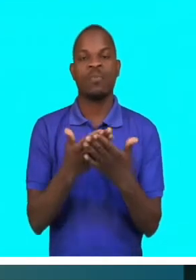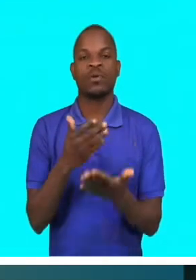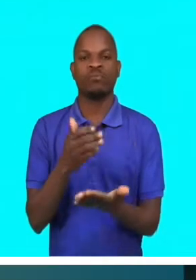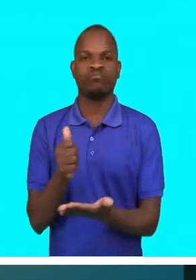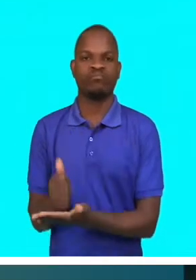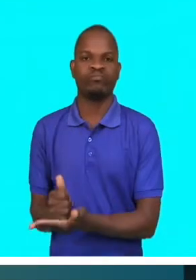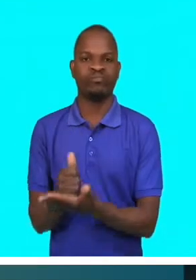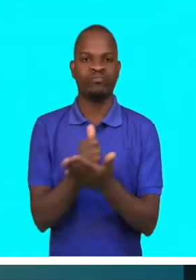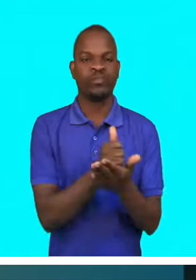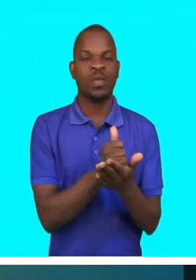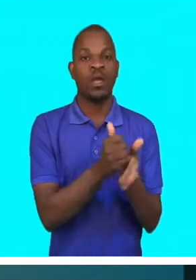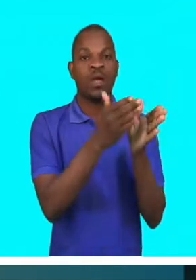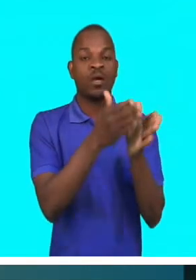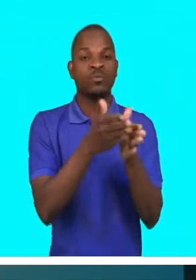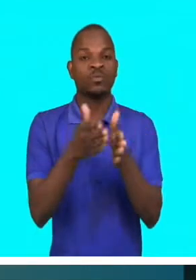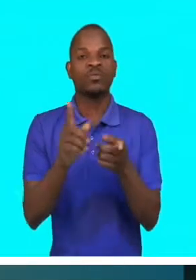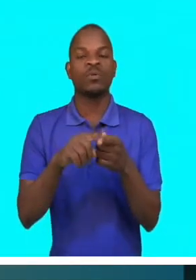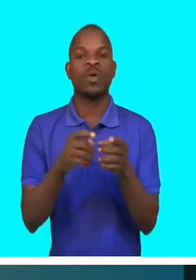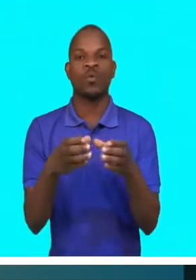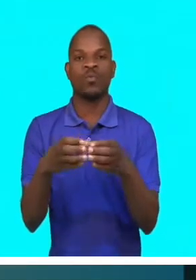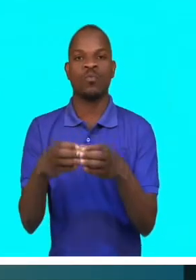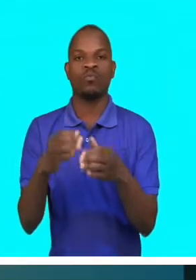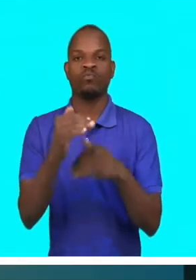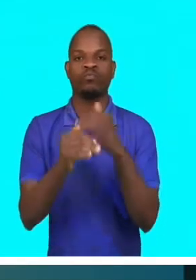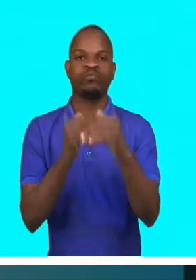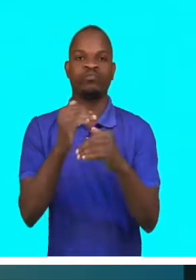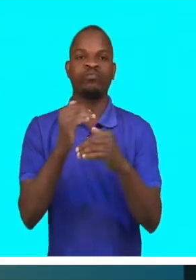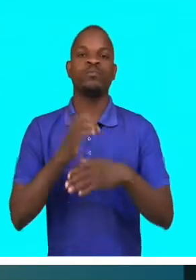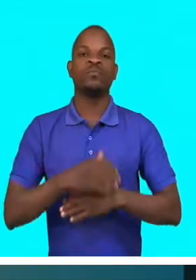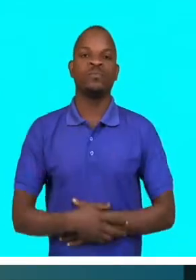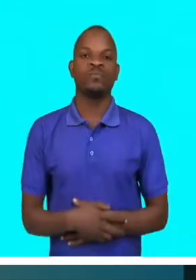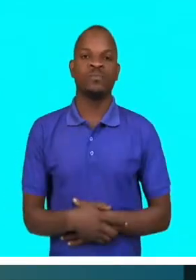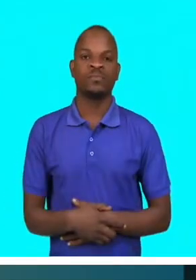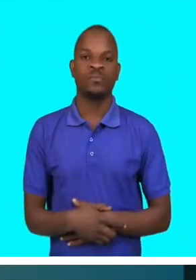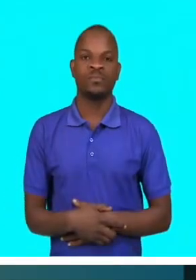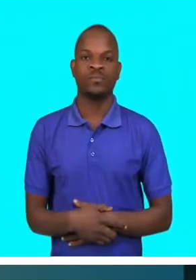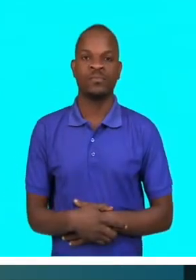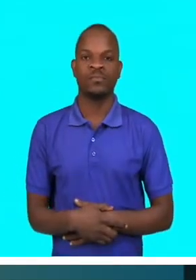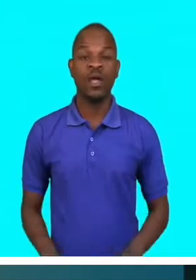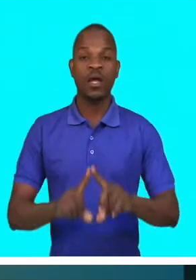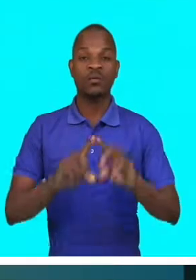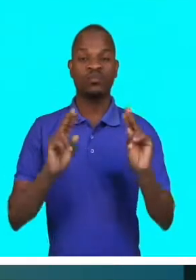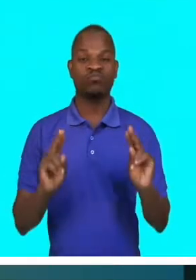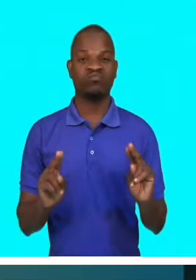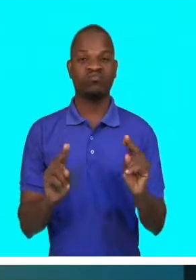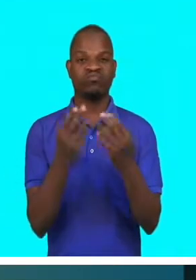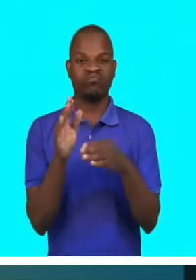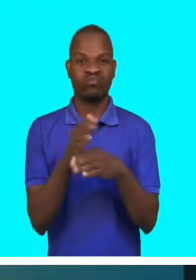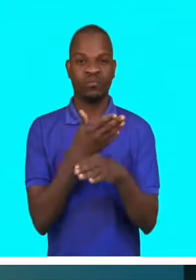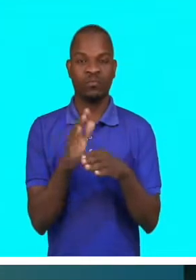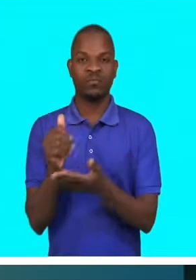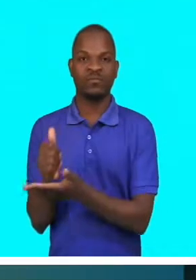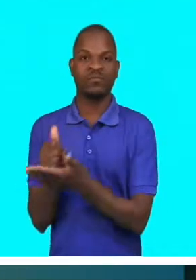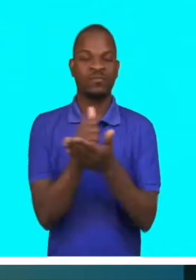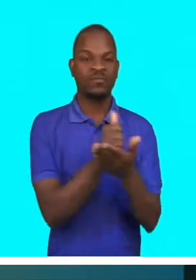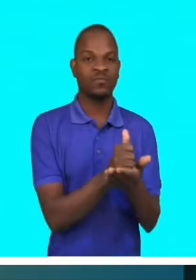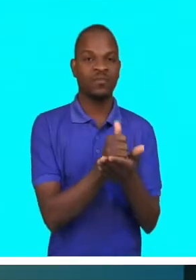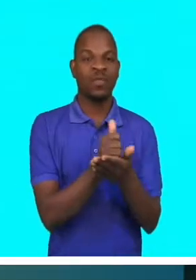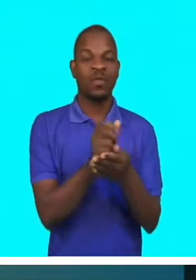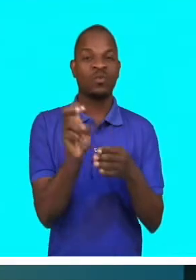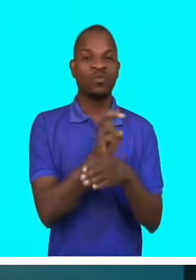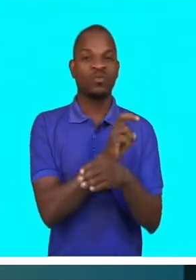ter aqui realmente para podermos ajudar os jogadores, as equipas a evoluir. A atualização orientada